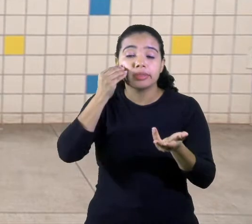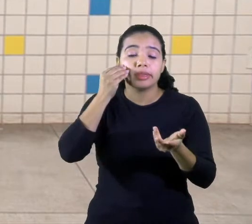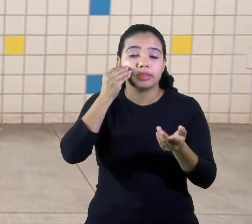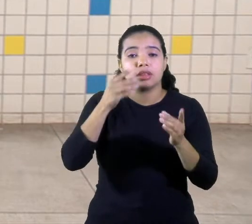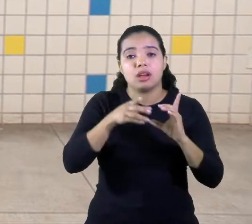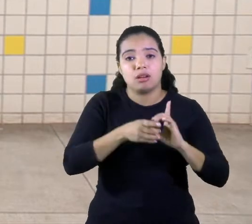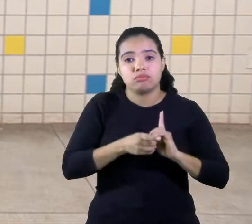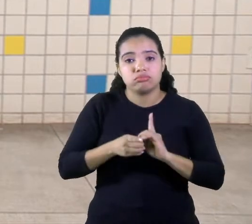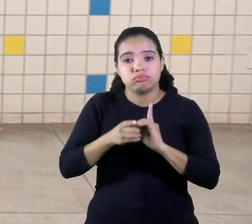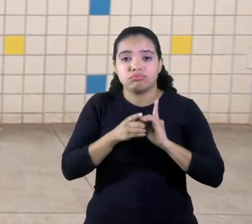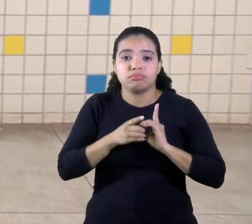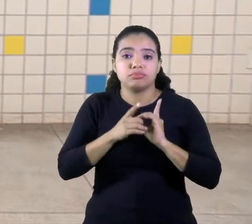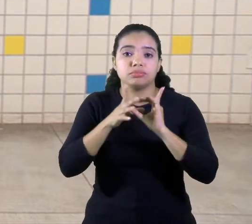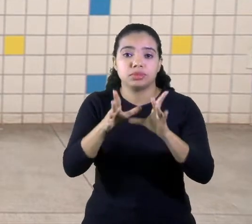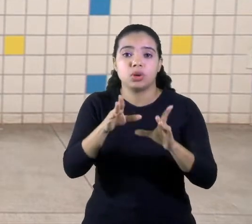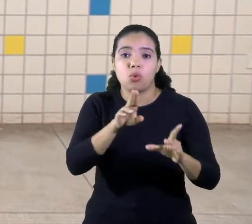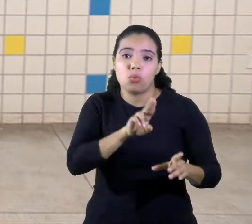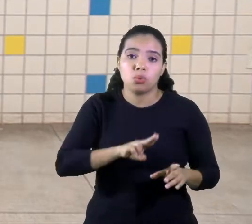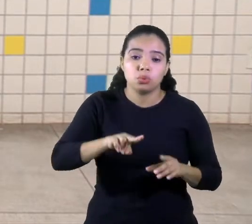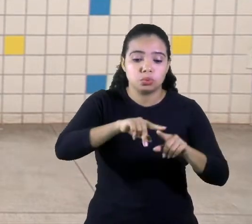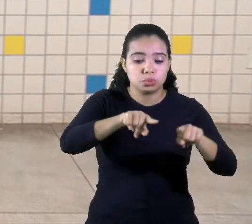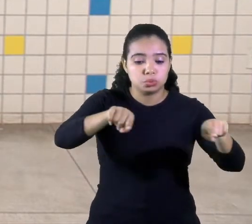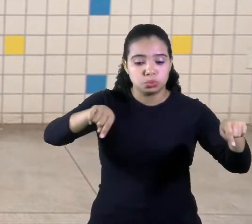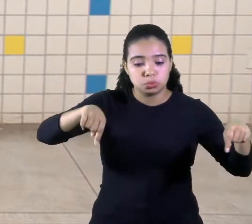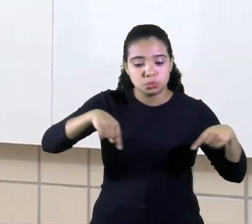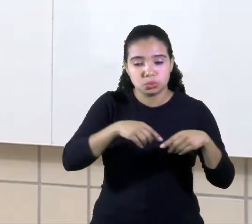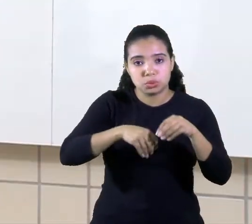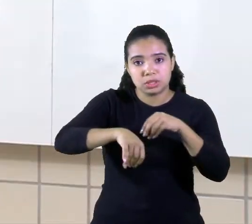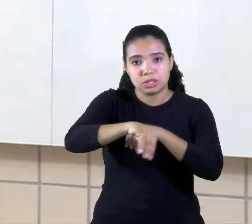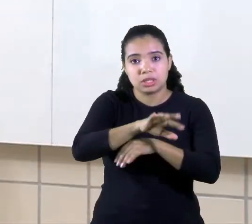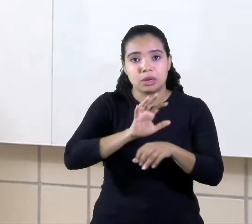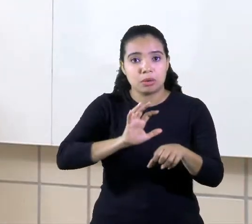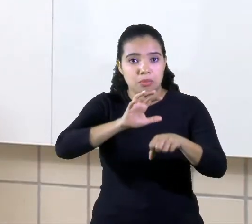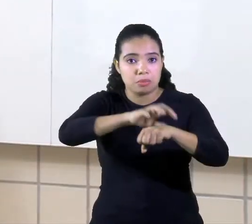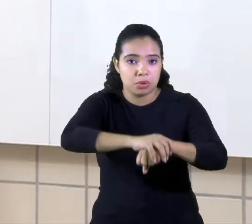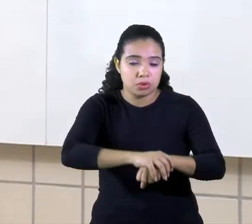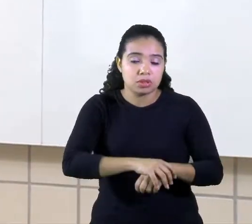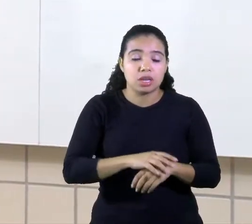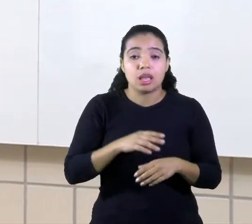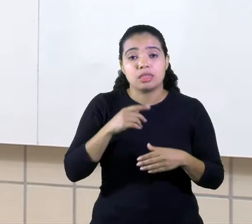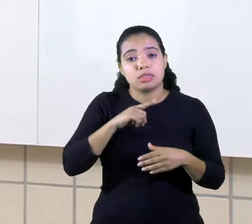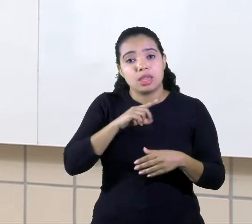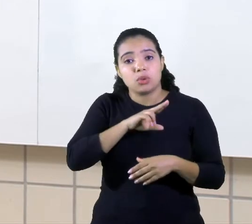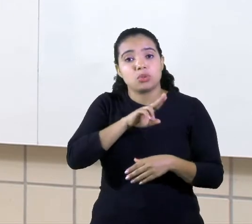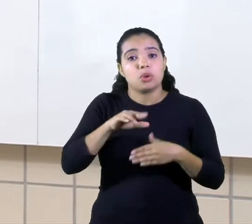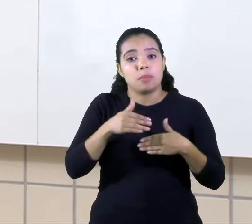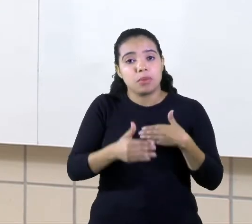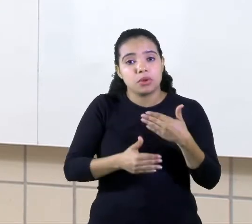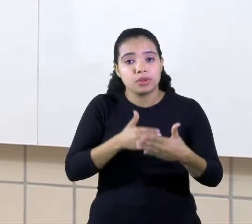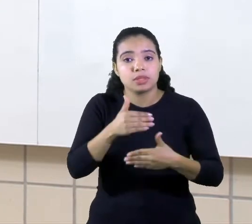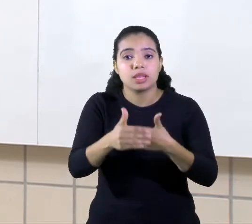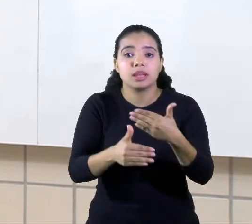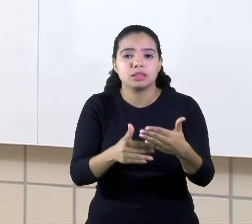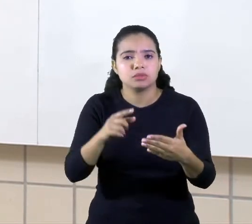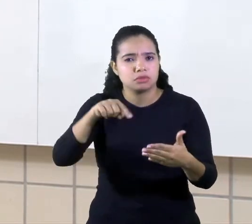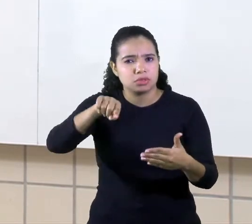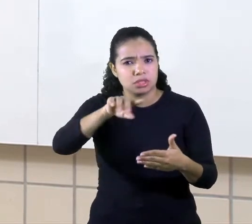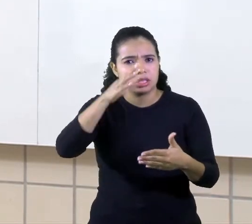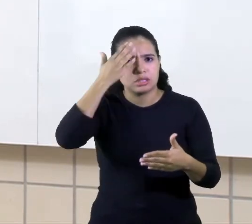democratizar o uso da terra e a posse dela, nós chamamos esse processo de, vocês